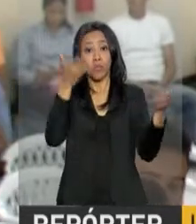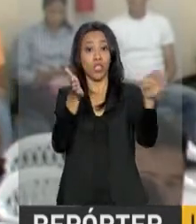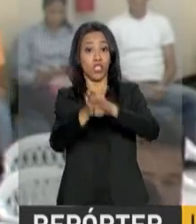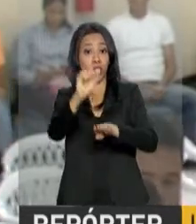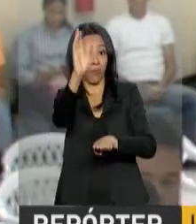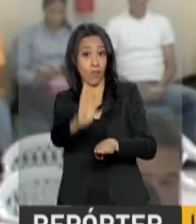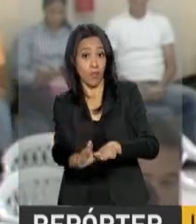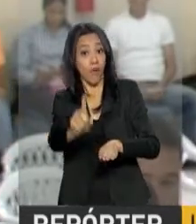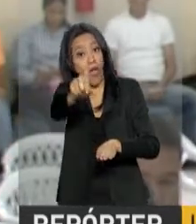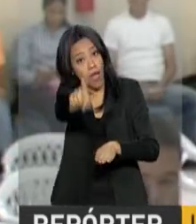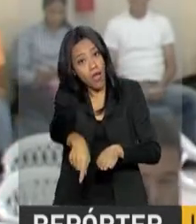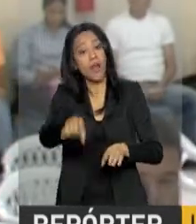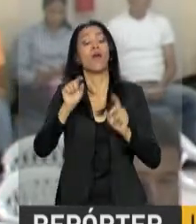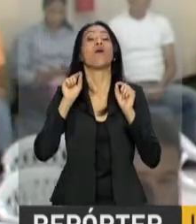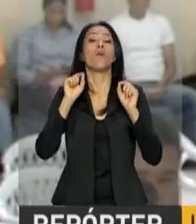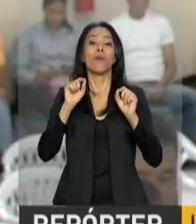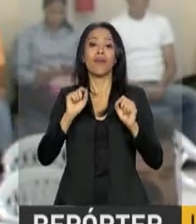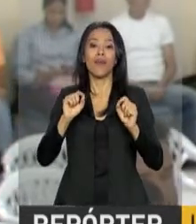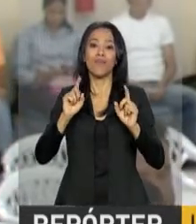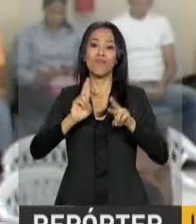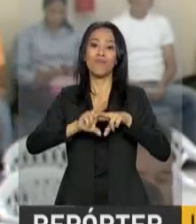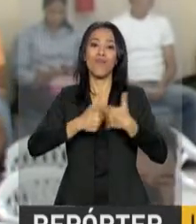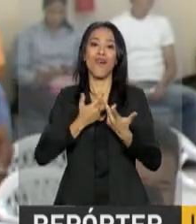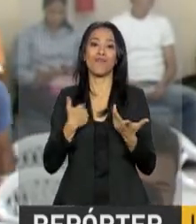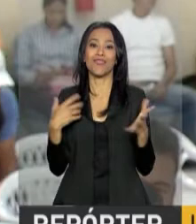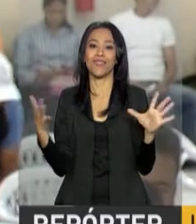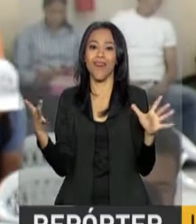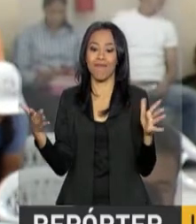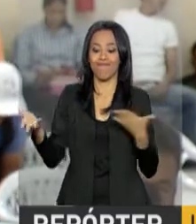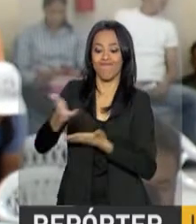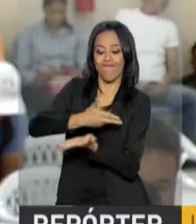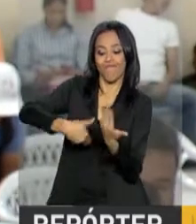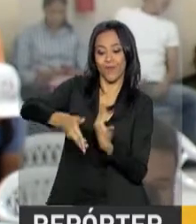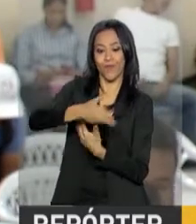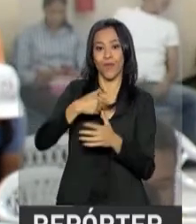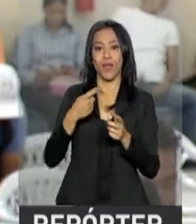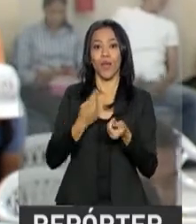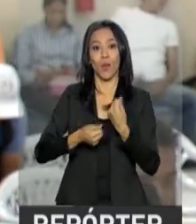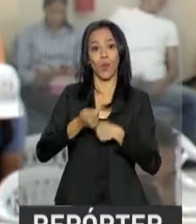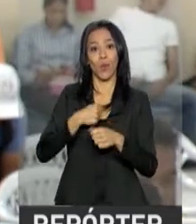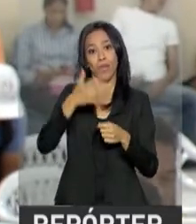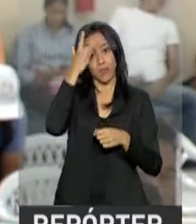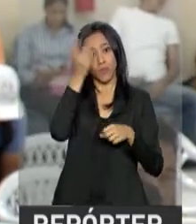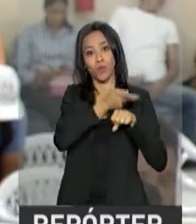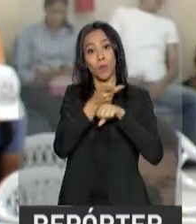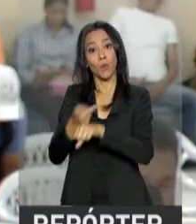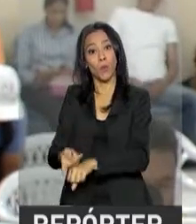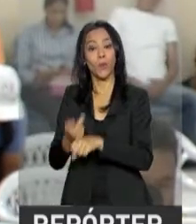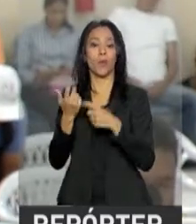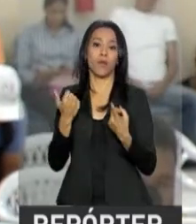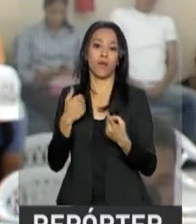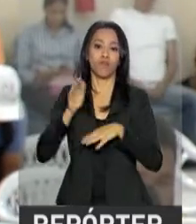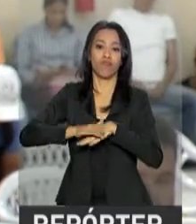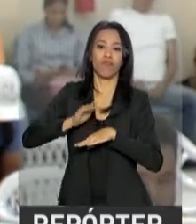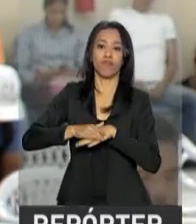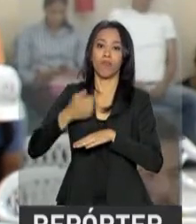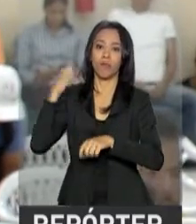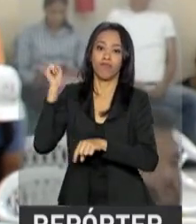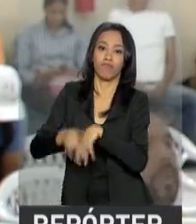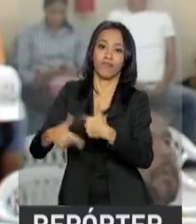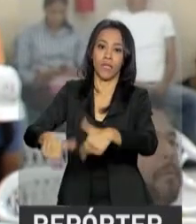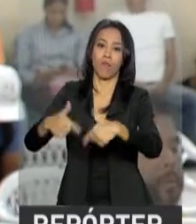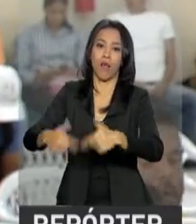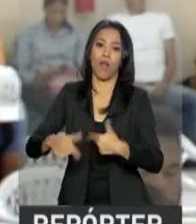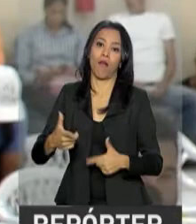no brasil é exatamente essa questão da integração econômica né as pessoas buscam uma maneira de se auto-sustentar se